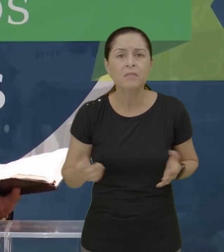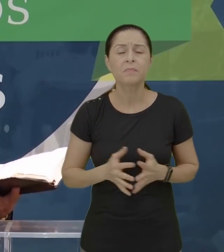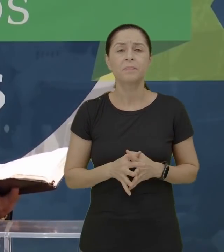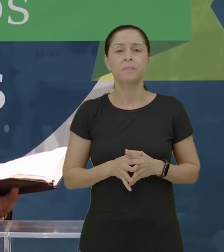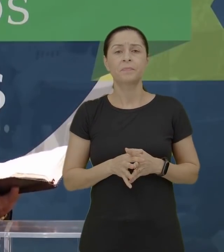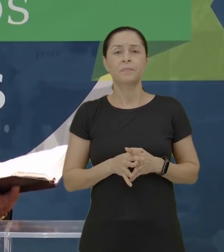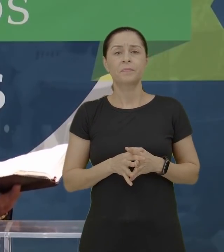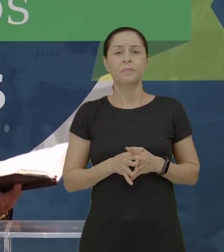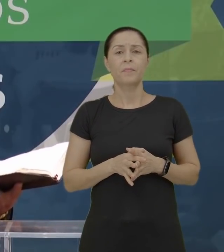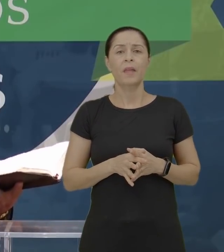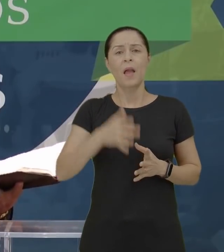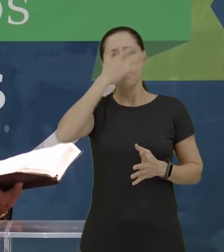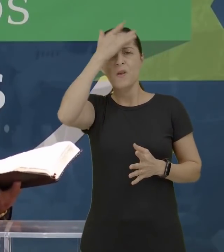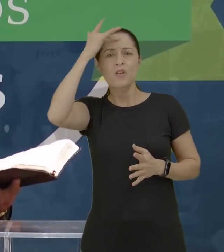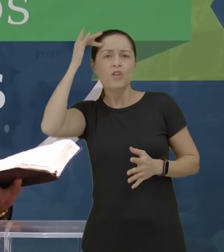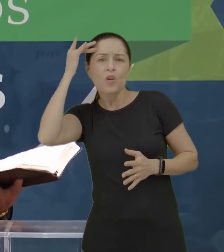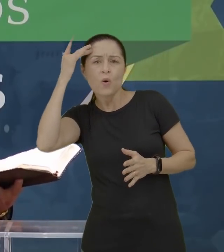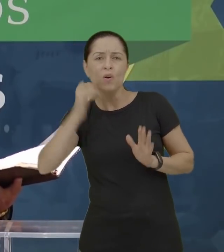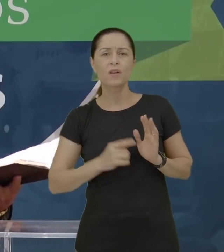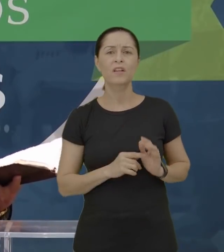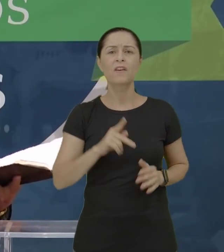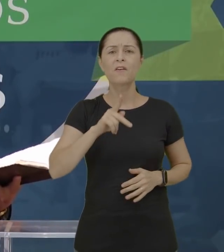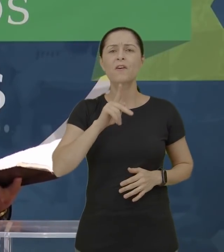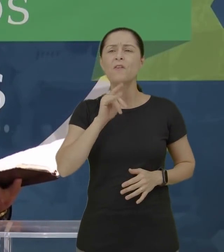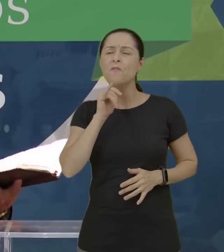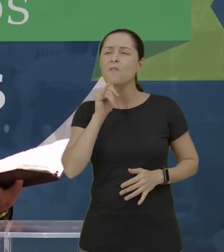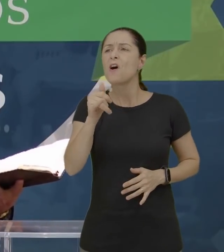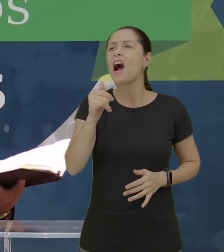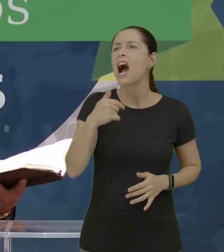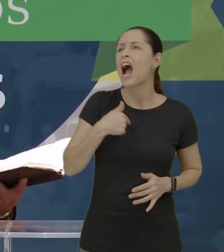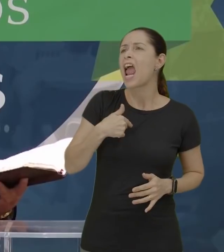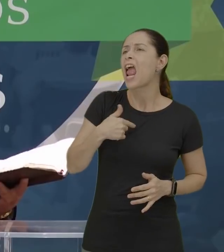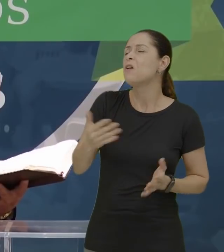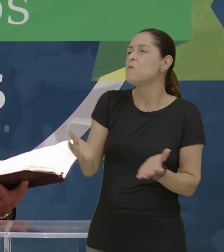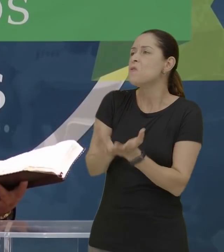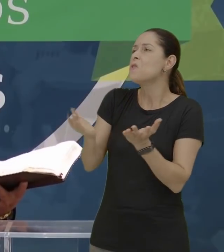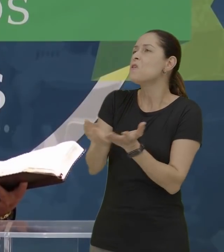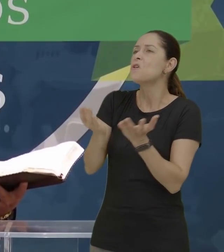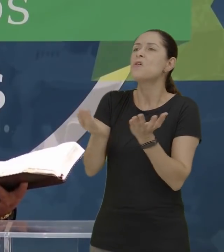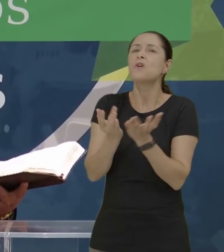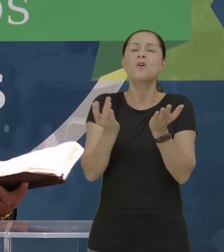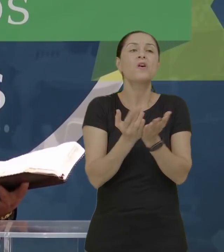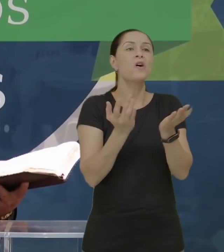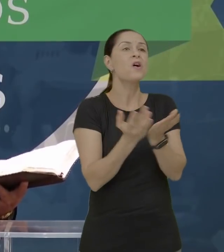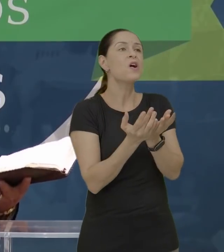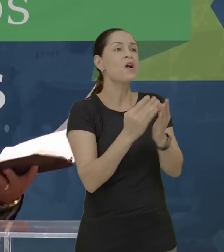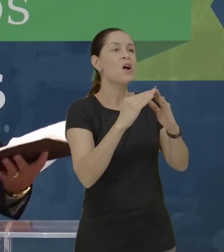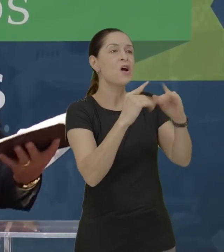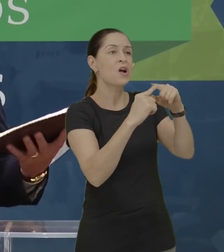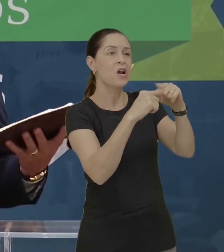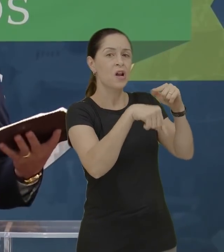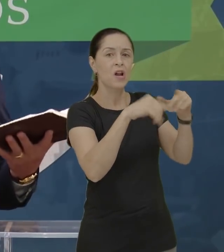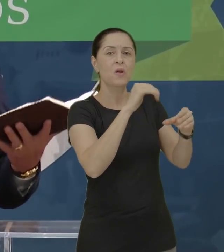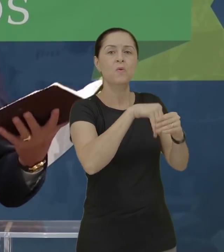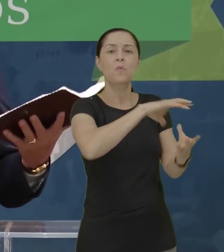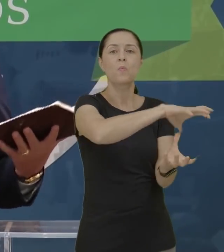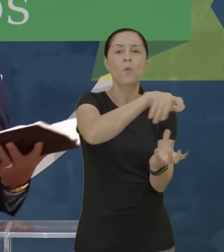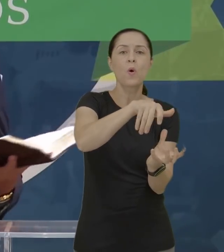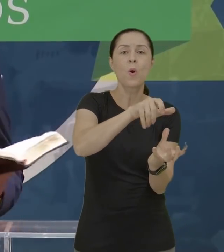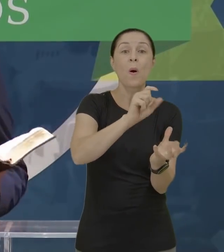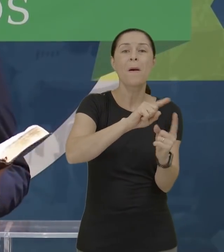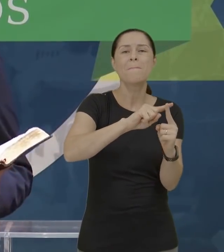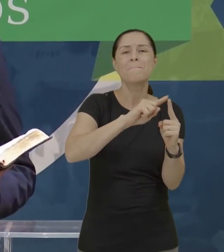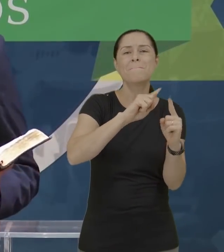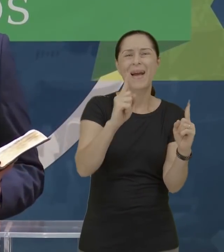crentes nominais, que embora membros de uma igreja visível, não faziam parte da